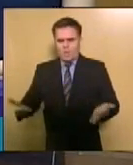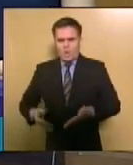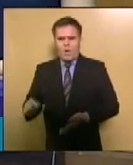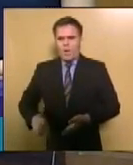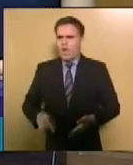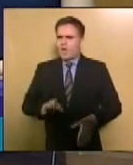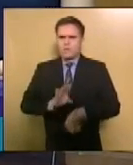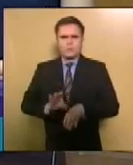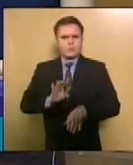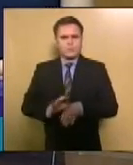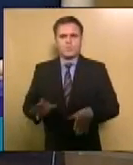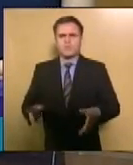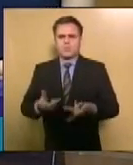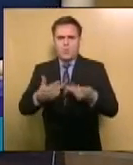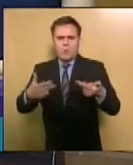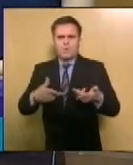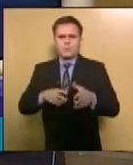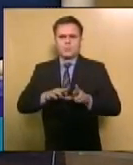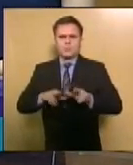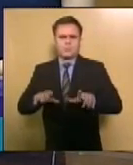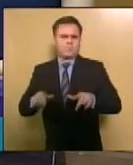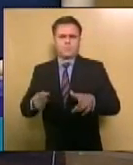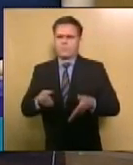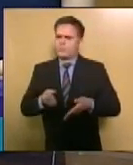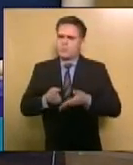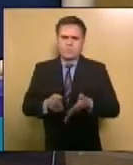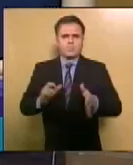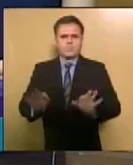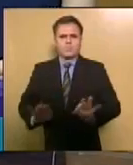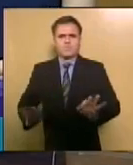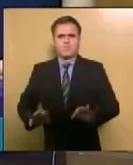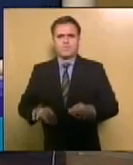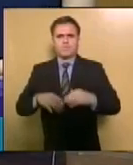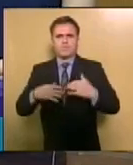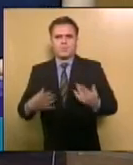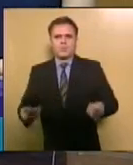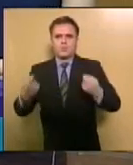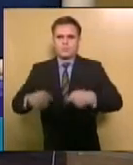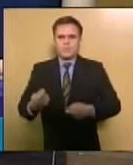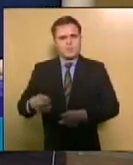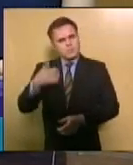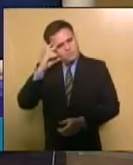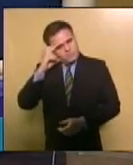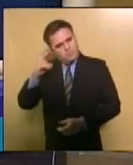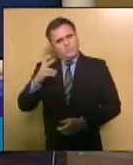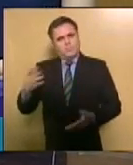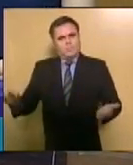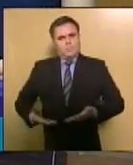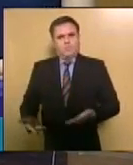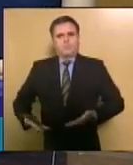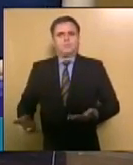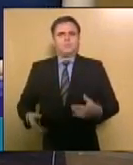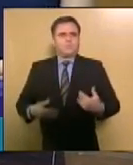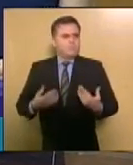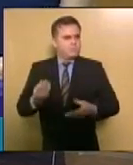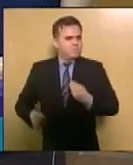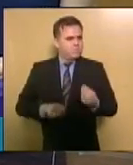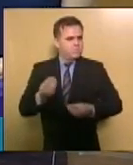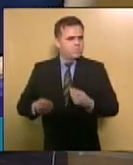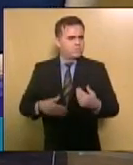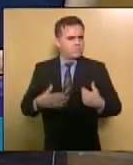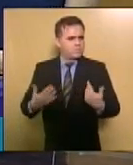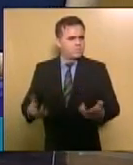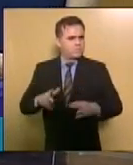Cico tá pegando fogo o curto prazo fala-se trabalho de polícia inteligência policial repressão qualificada o longo